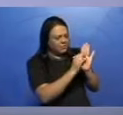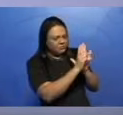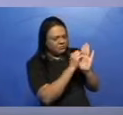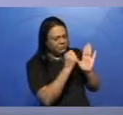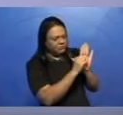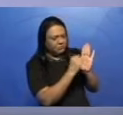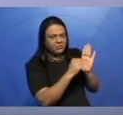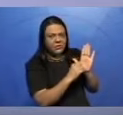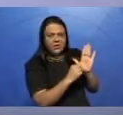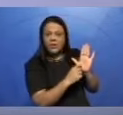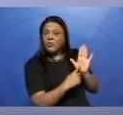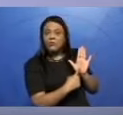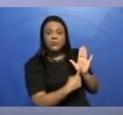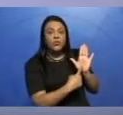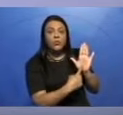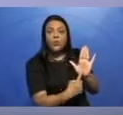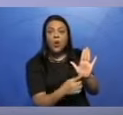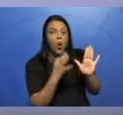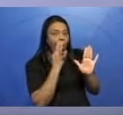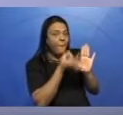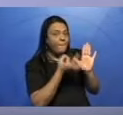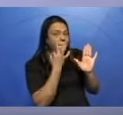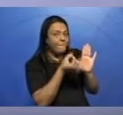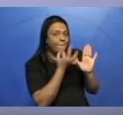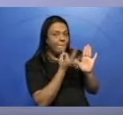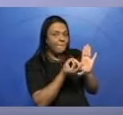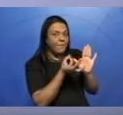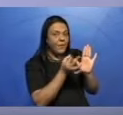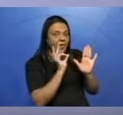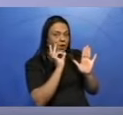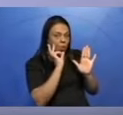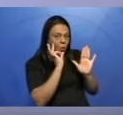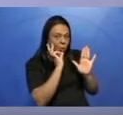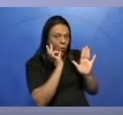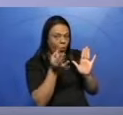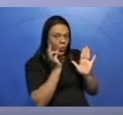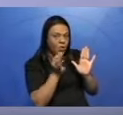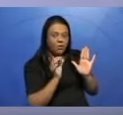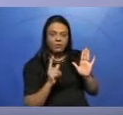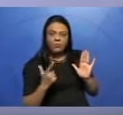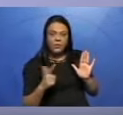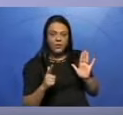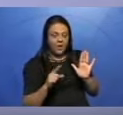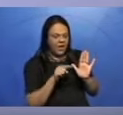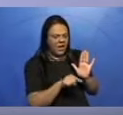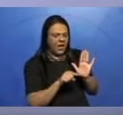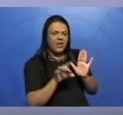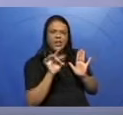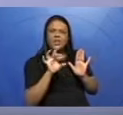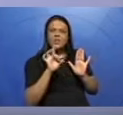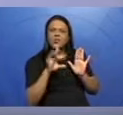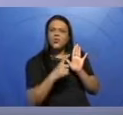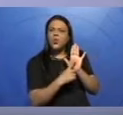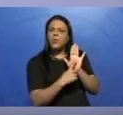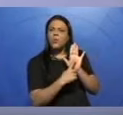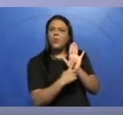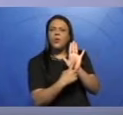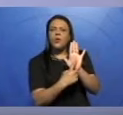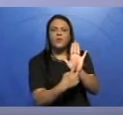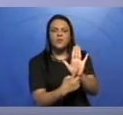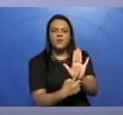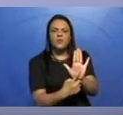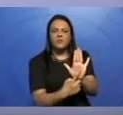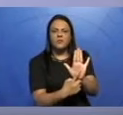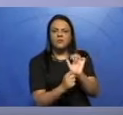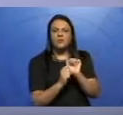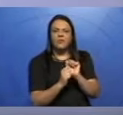parágrafo, ele mostra um argumento para isso. Ele só quer mostrar, expor essa problemática.